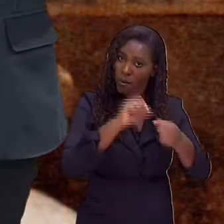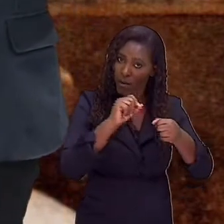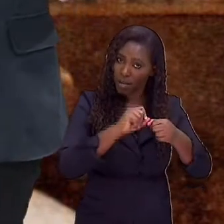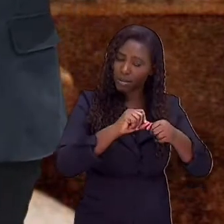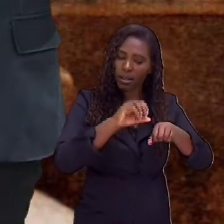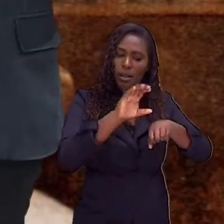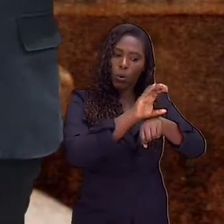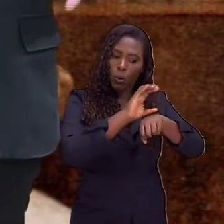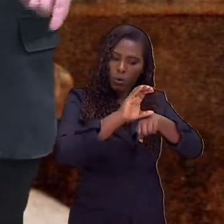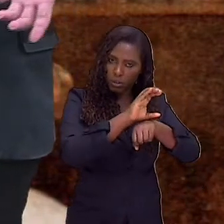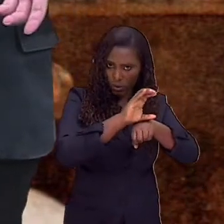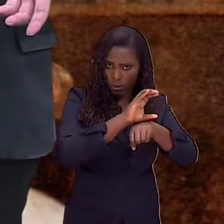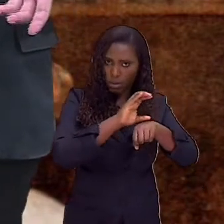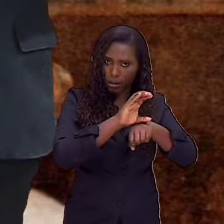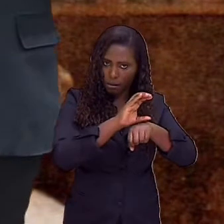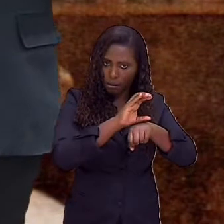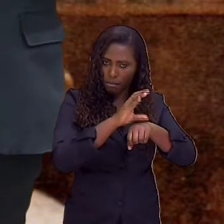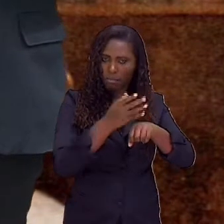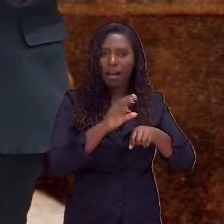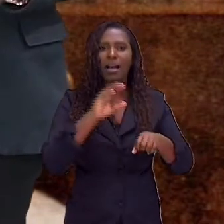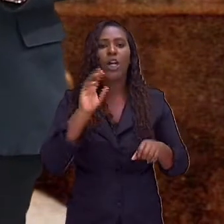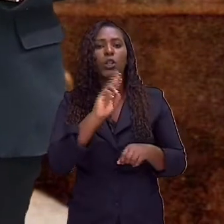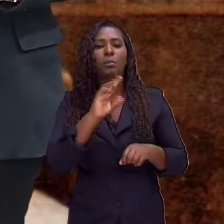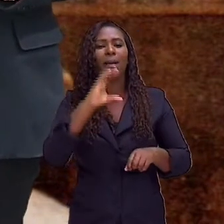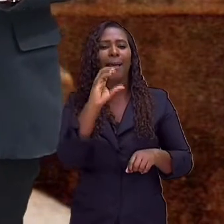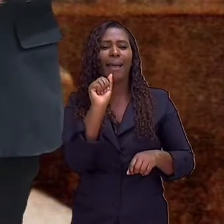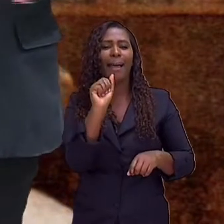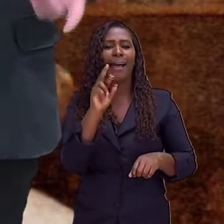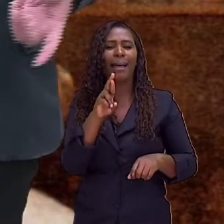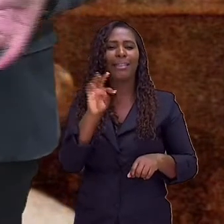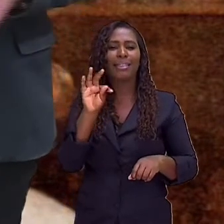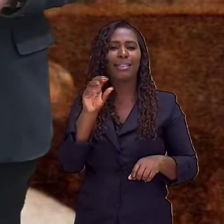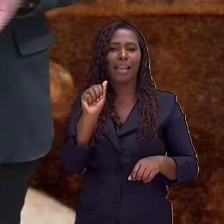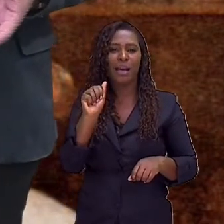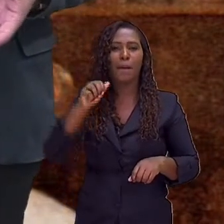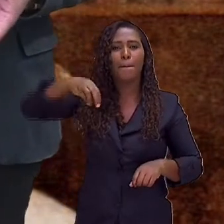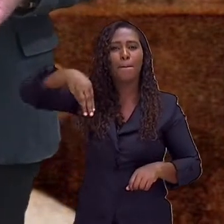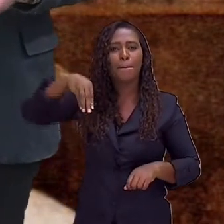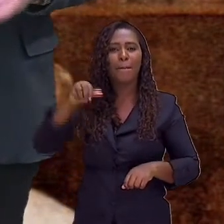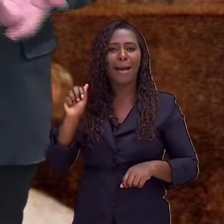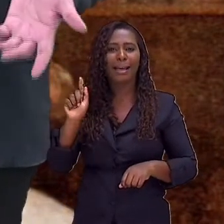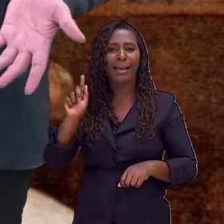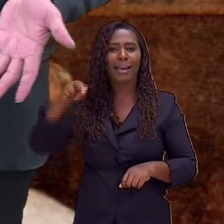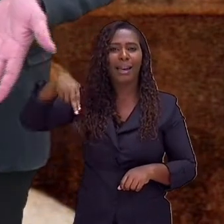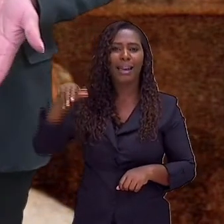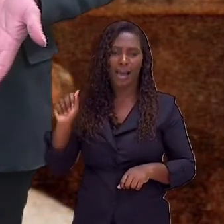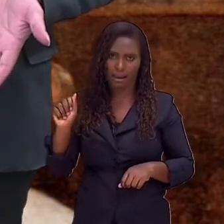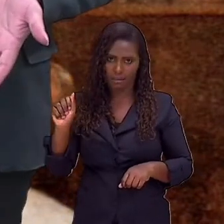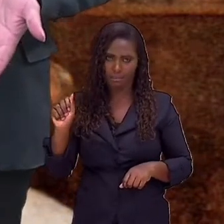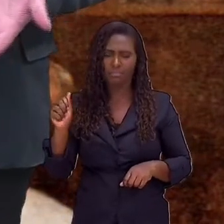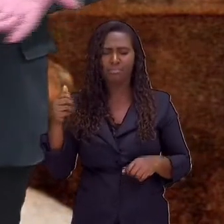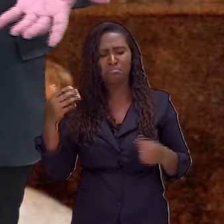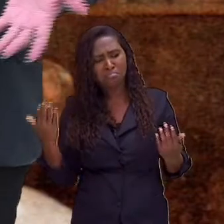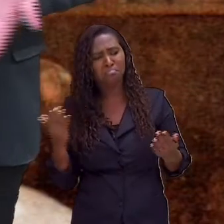seja garantia dos direitos individuais dos cidadãos, nem todas são escritas da mesma